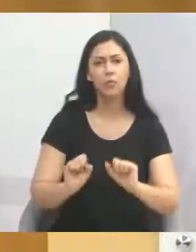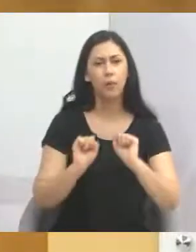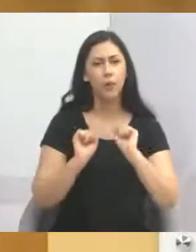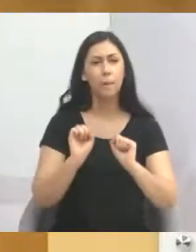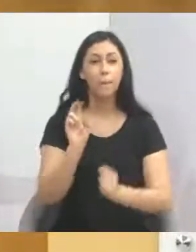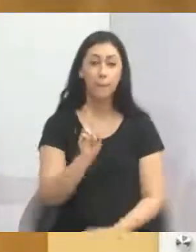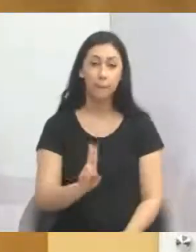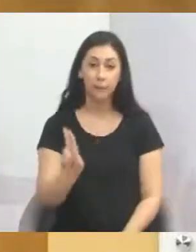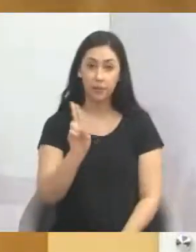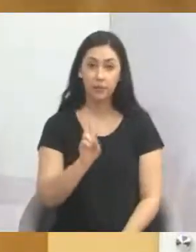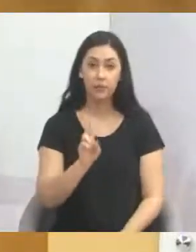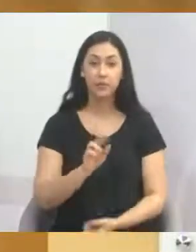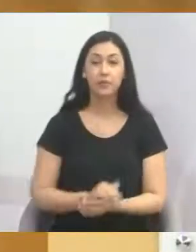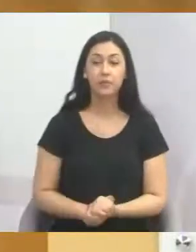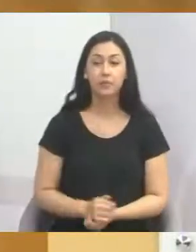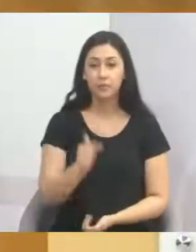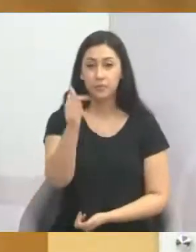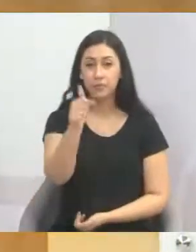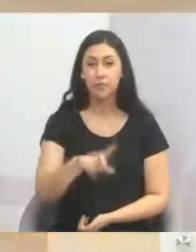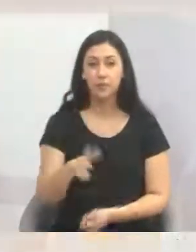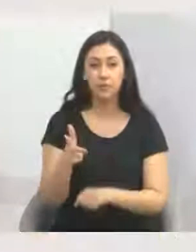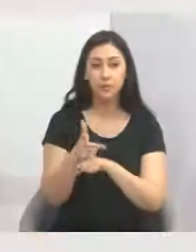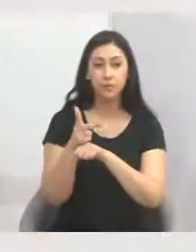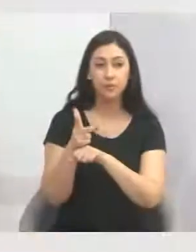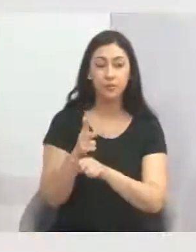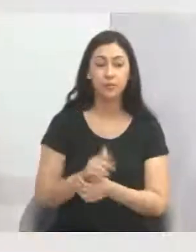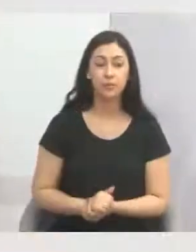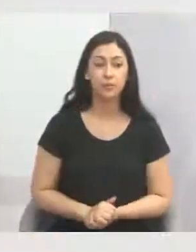com gosto. Próximo vídeo.